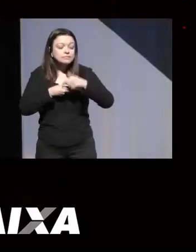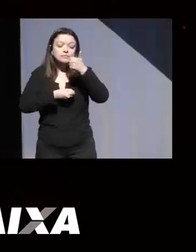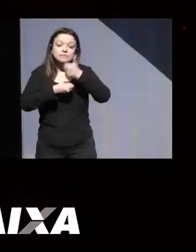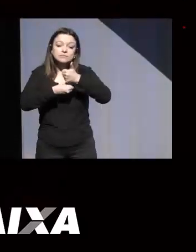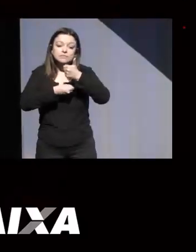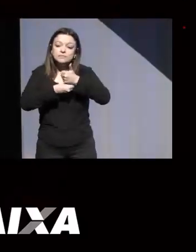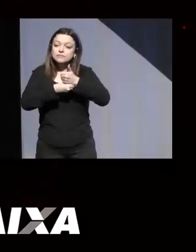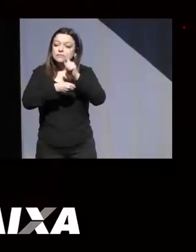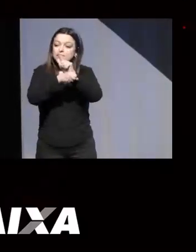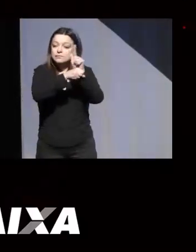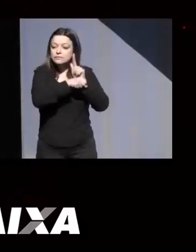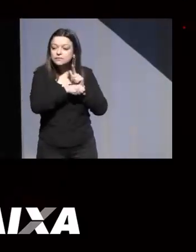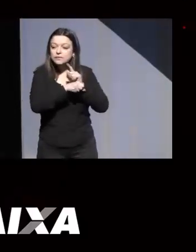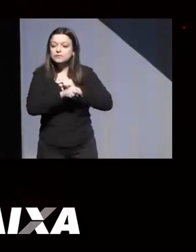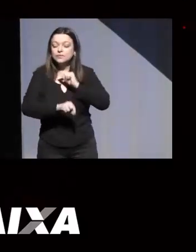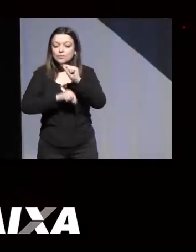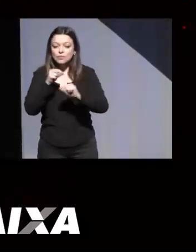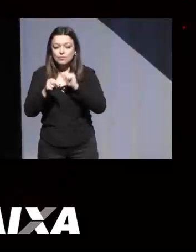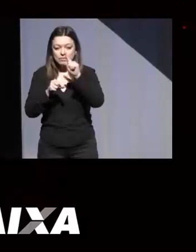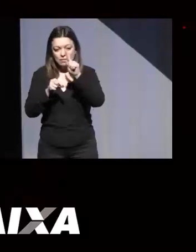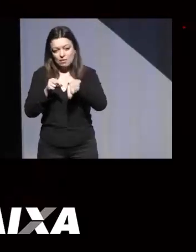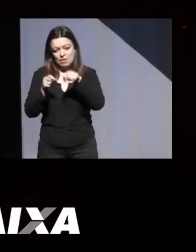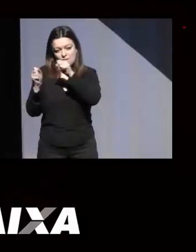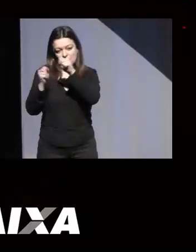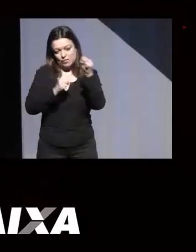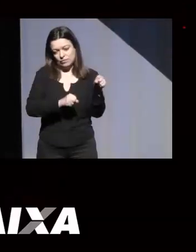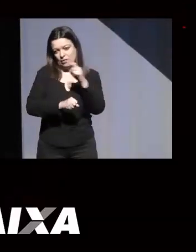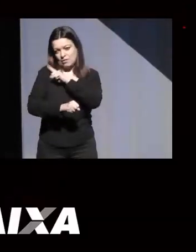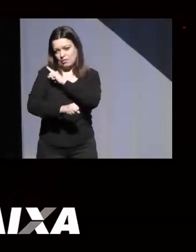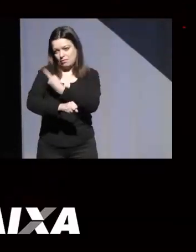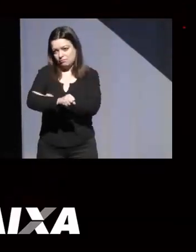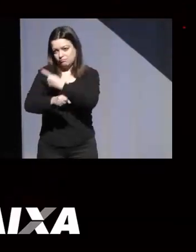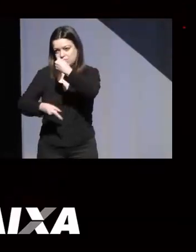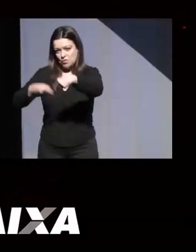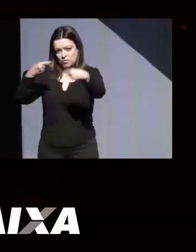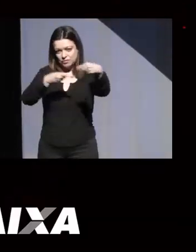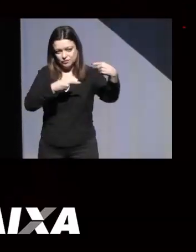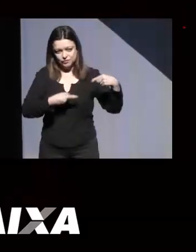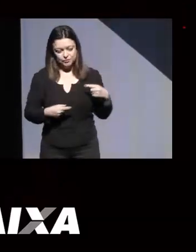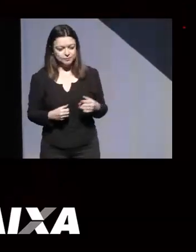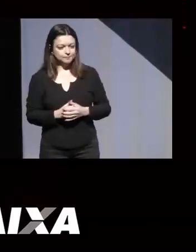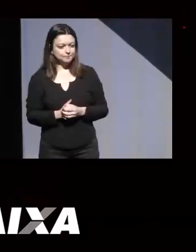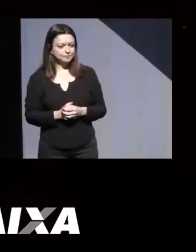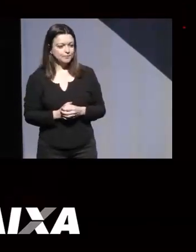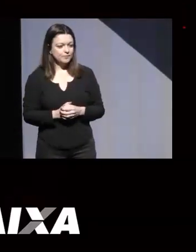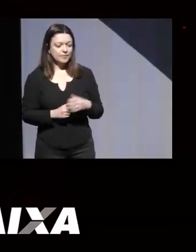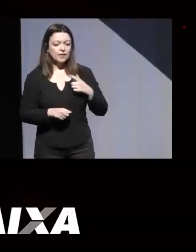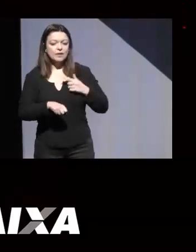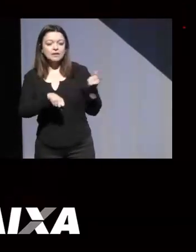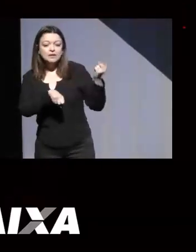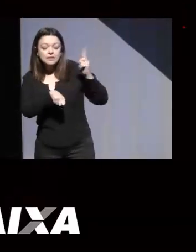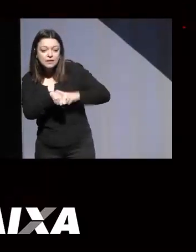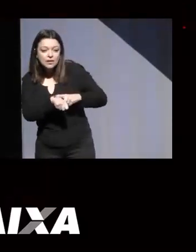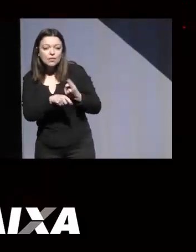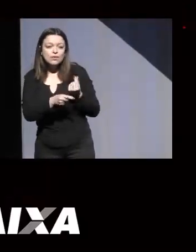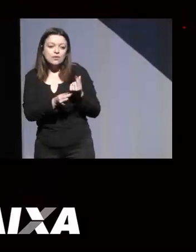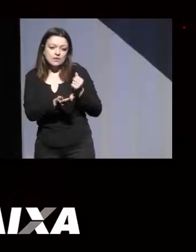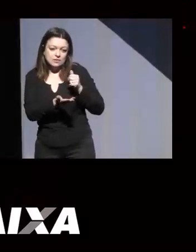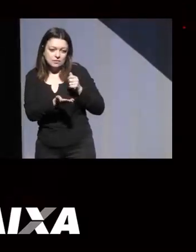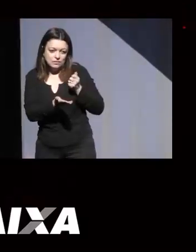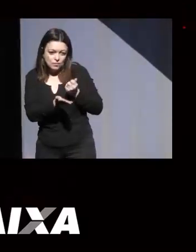é o detentor de superpoderes, né? Serão concedidas, no momento da cobrança da